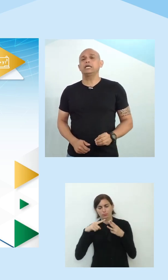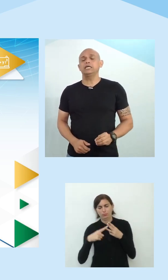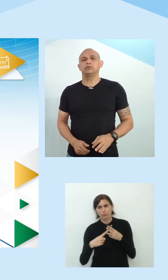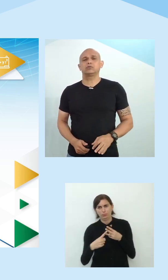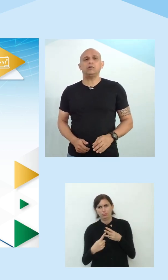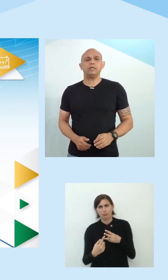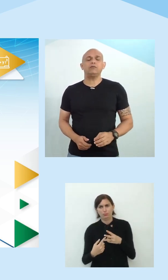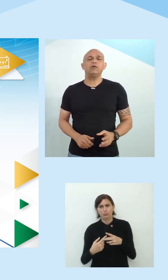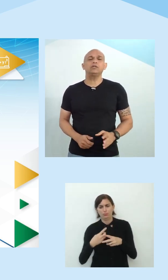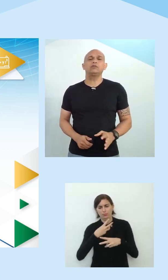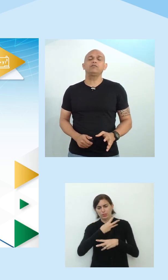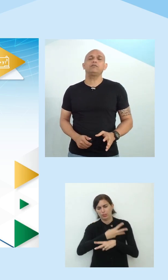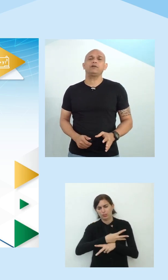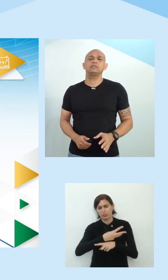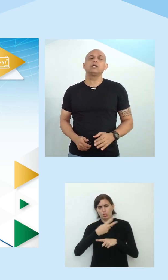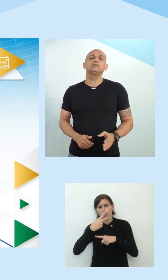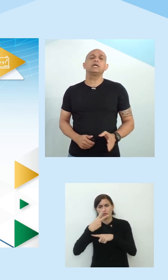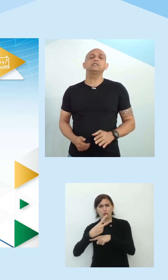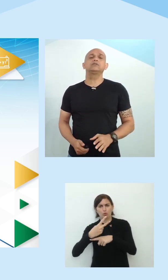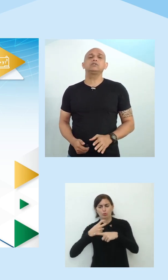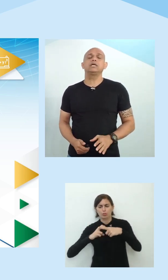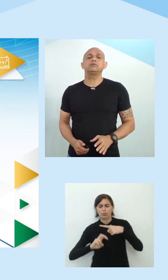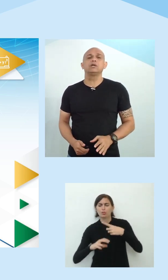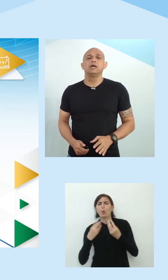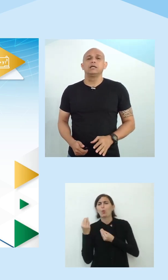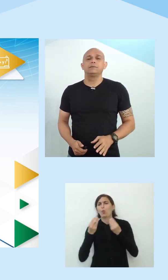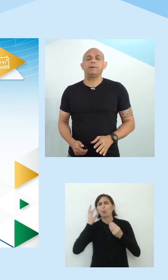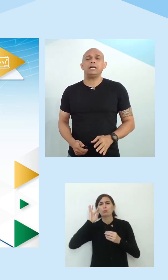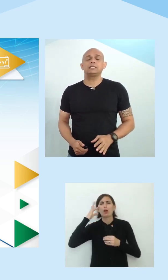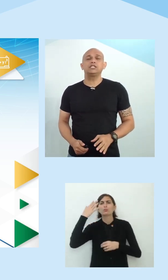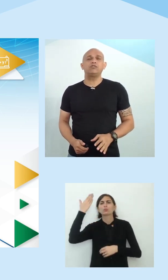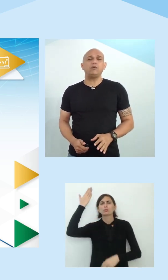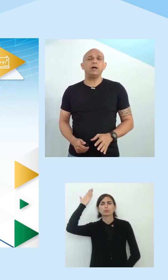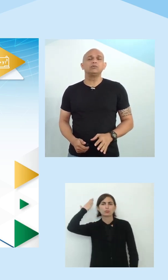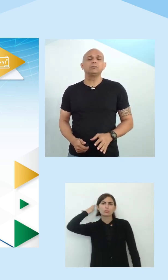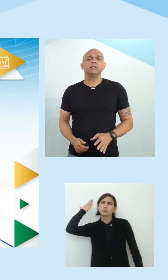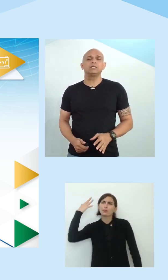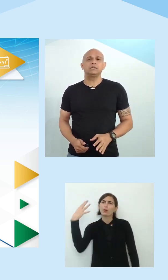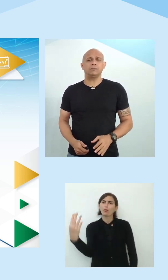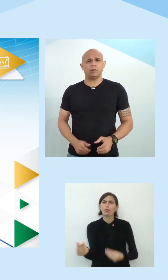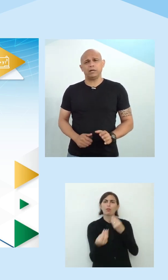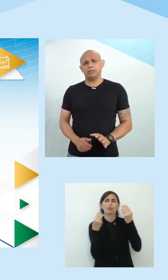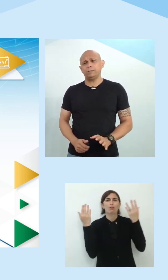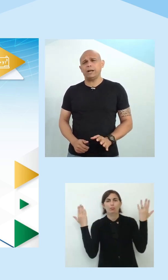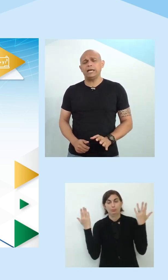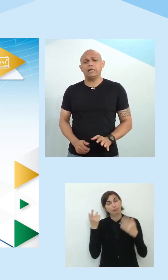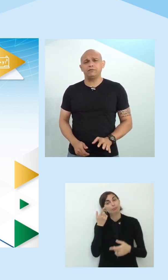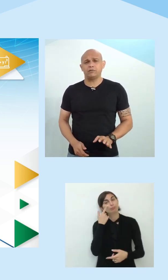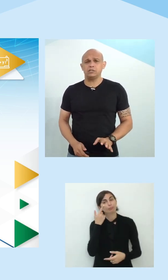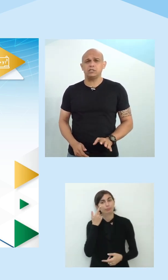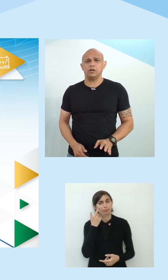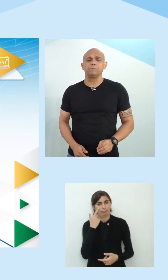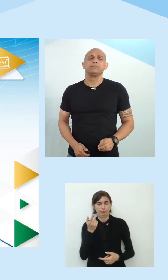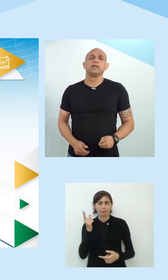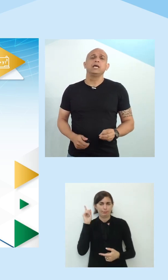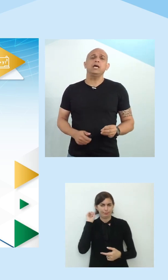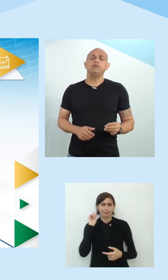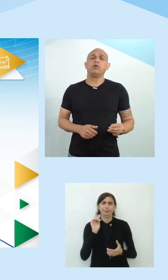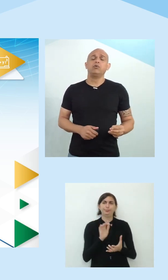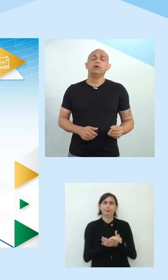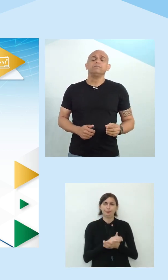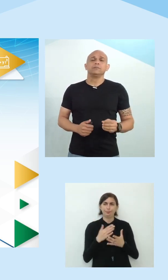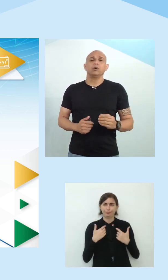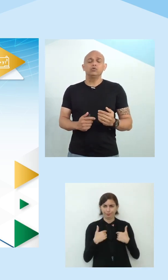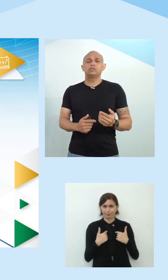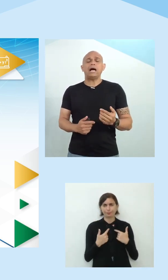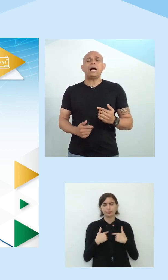2 quintos. Como é que eu vou resolver uma fração 3 e 2 quintos para transformar em um número decimal? Então, para ele, ficou assim, ó. Eu